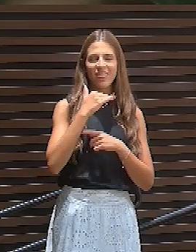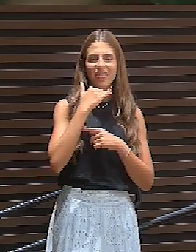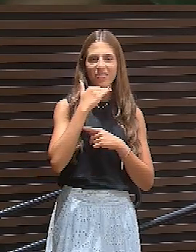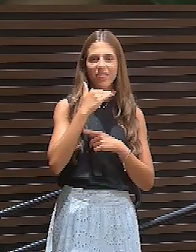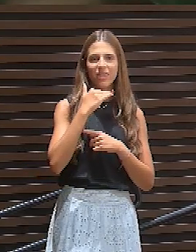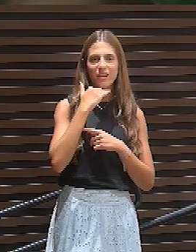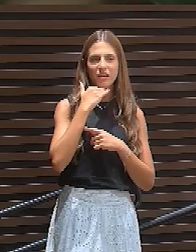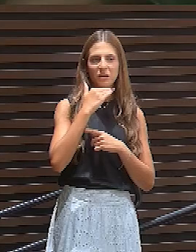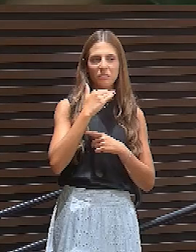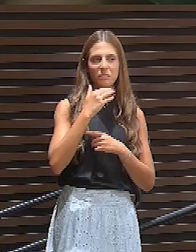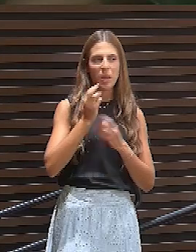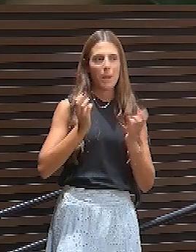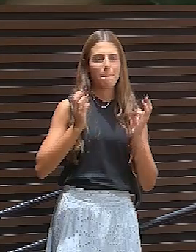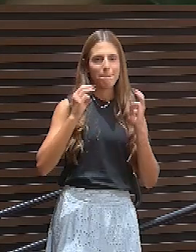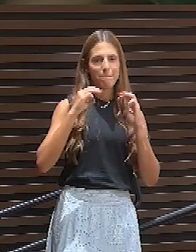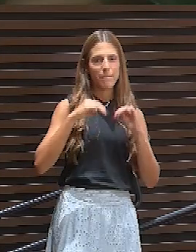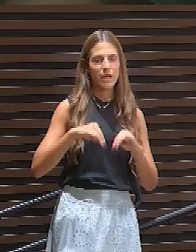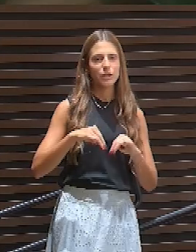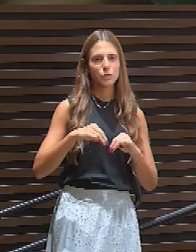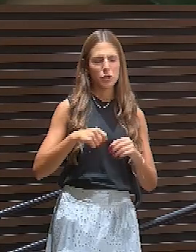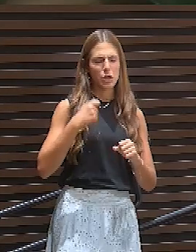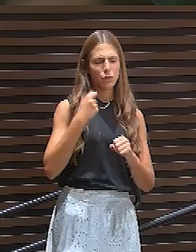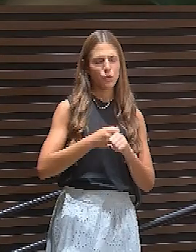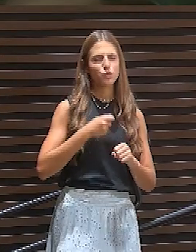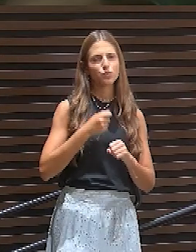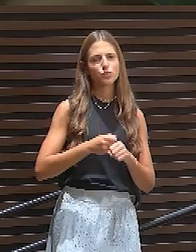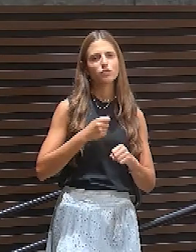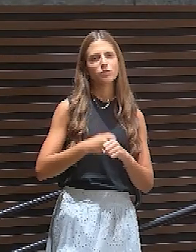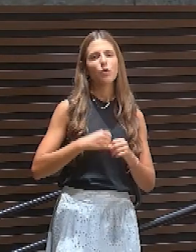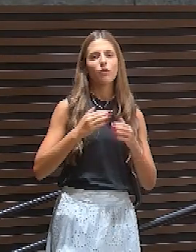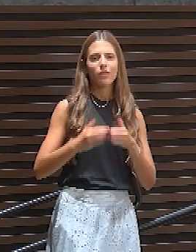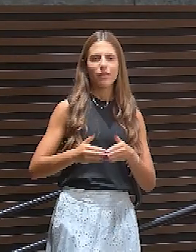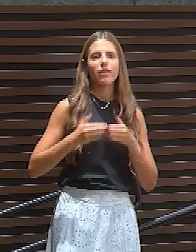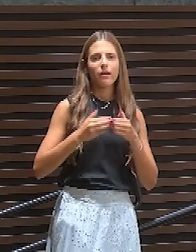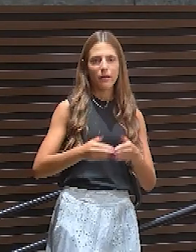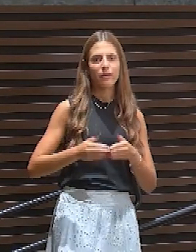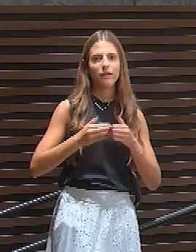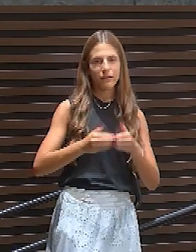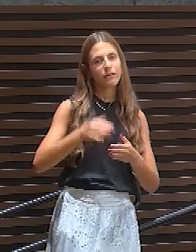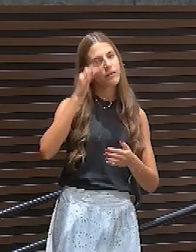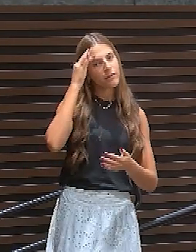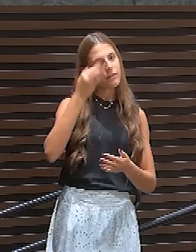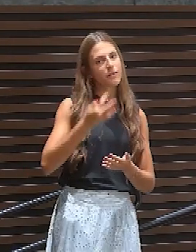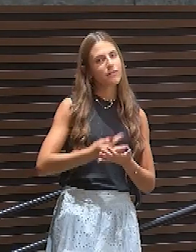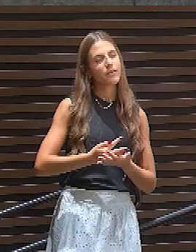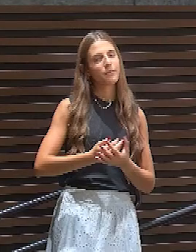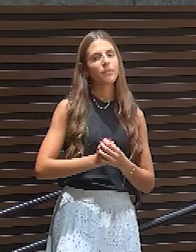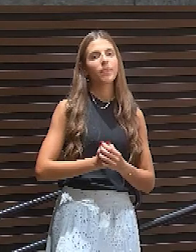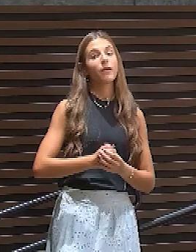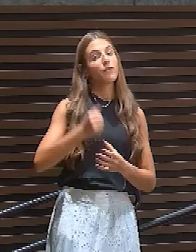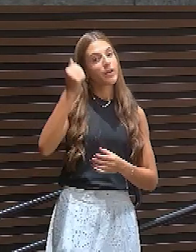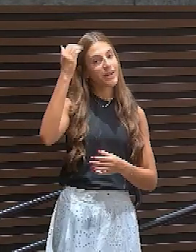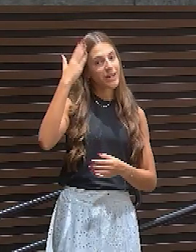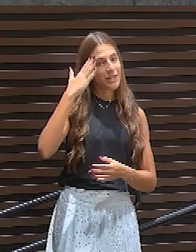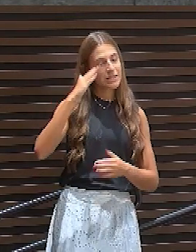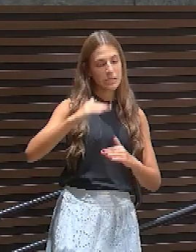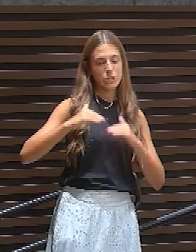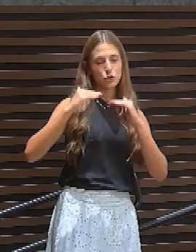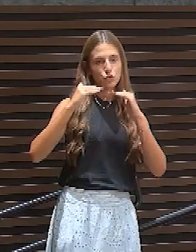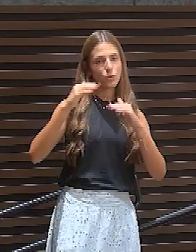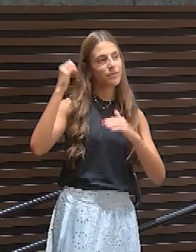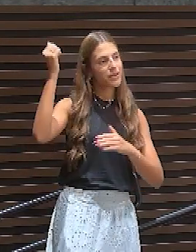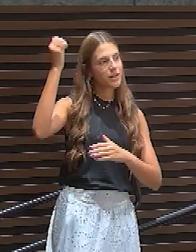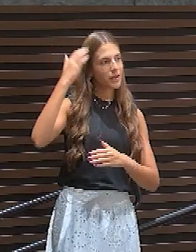da arca, nem na sua fé. Foi graça sobre graça.